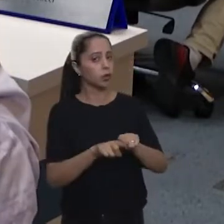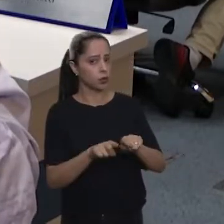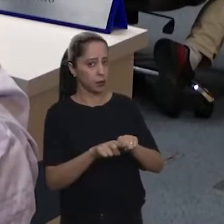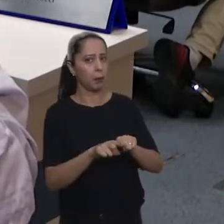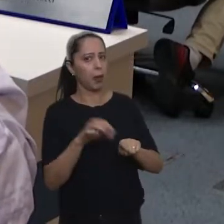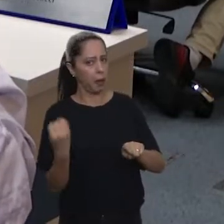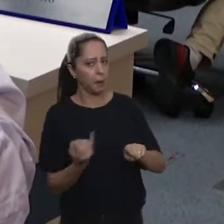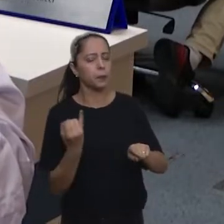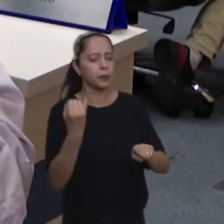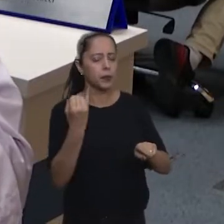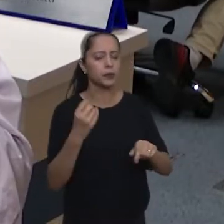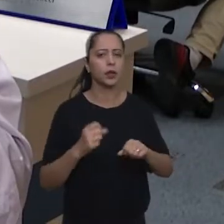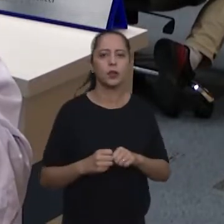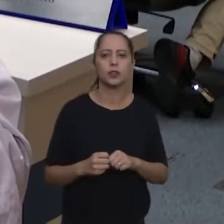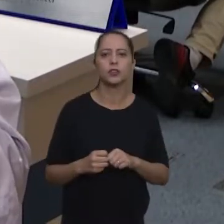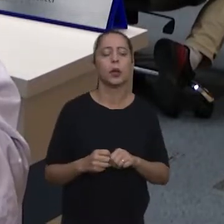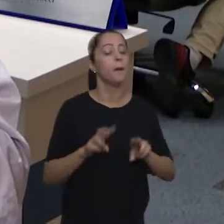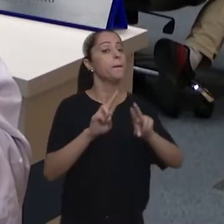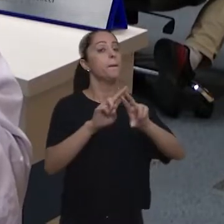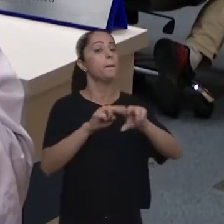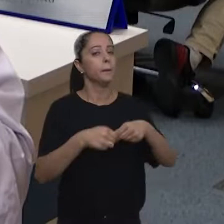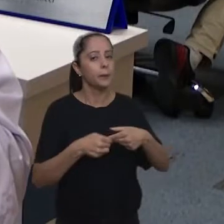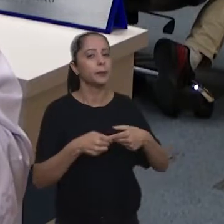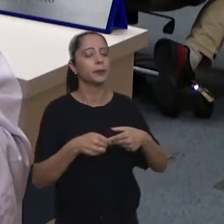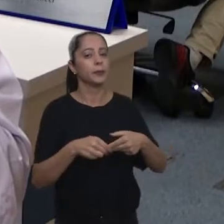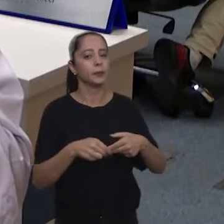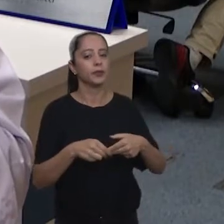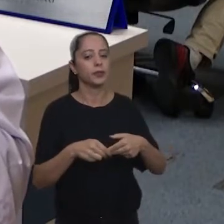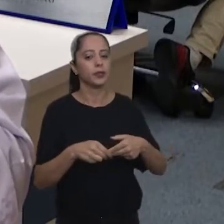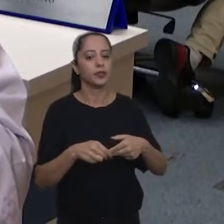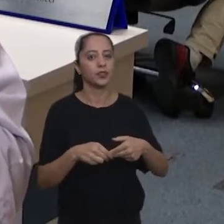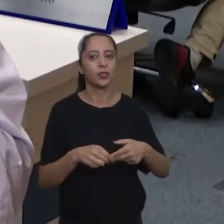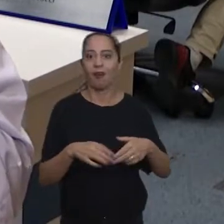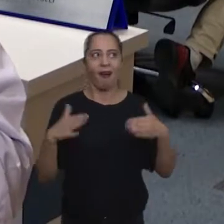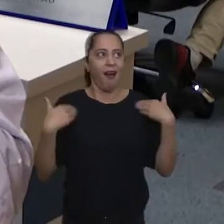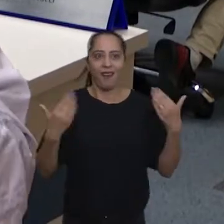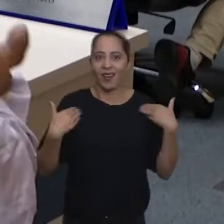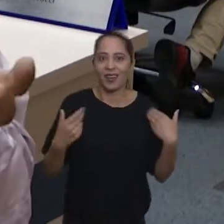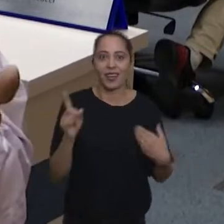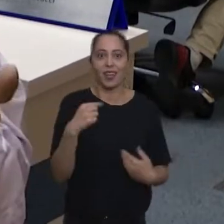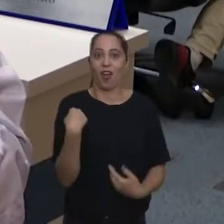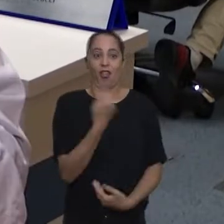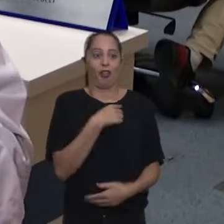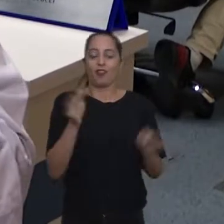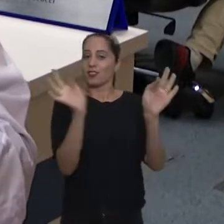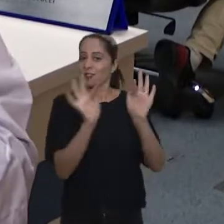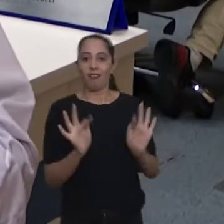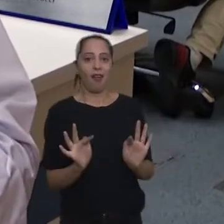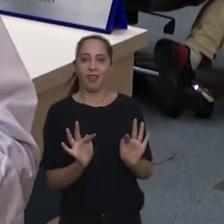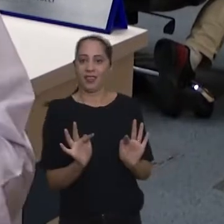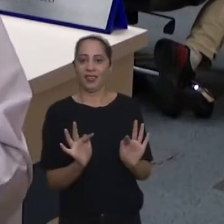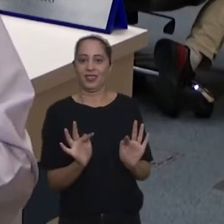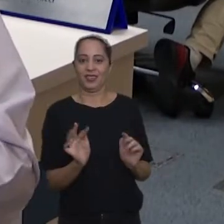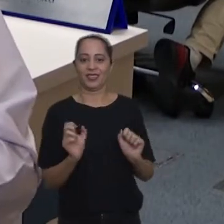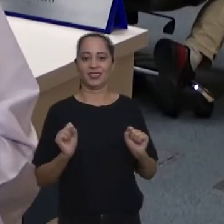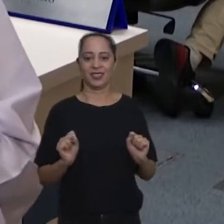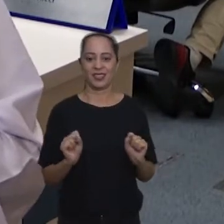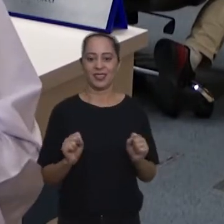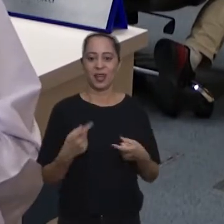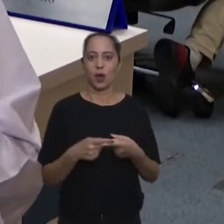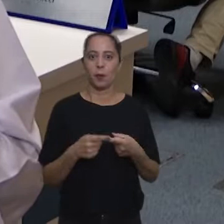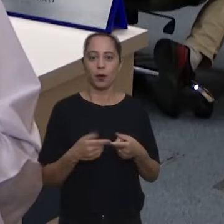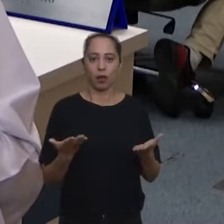incluída nesse processo. Por isso é só alegria, né, que a gente pode estar